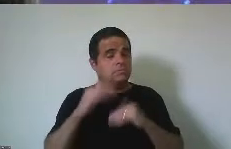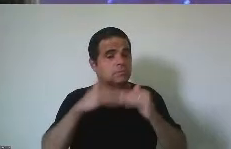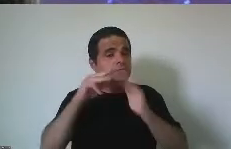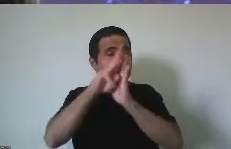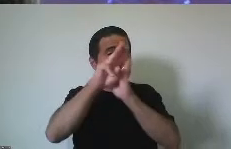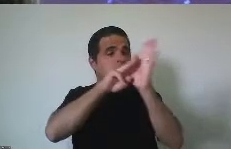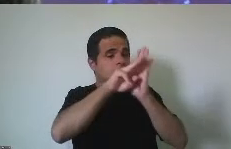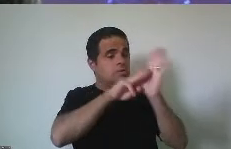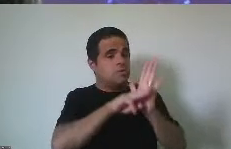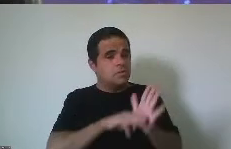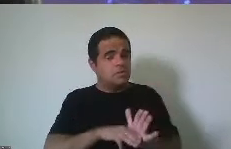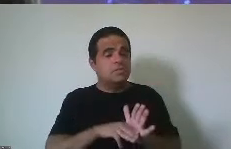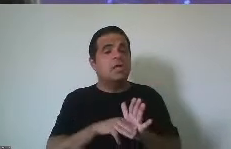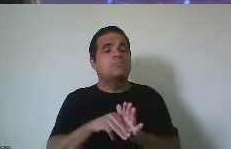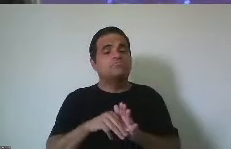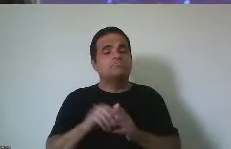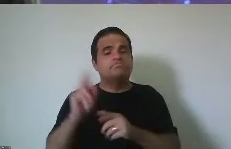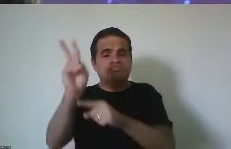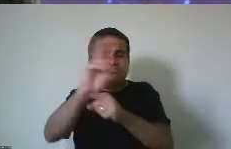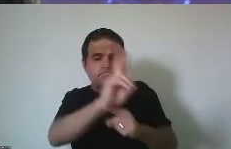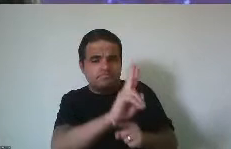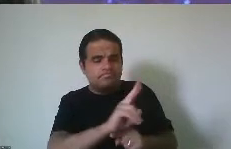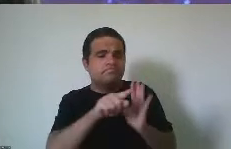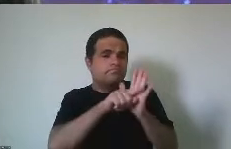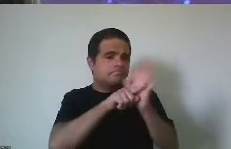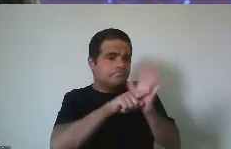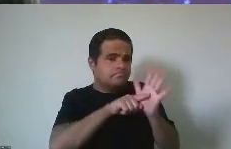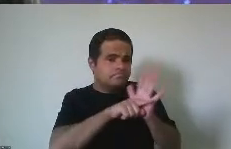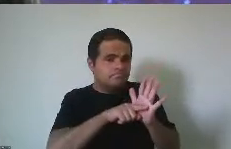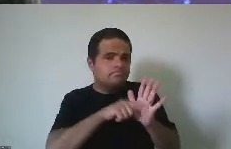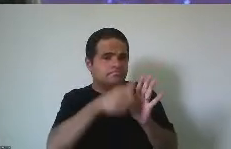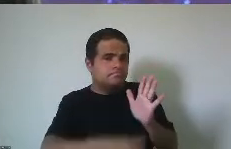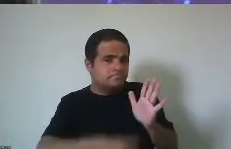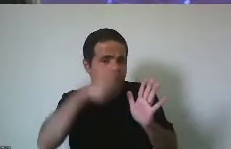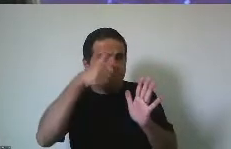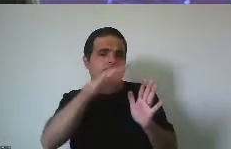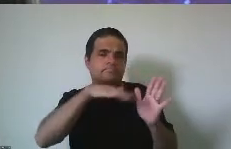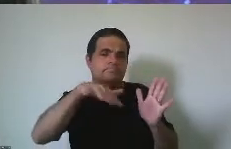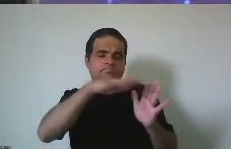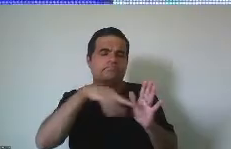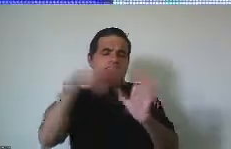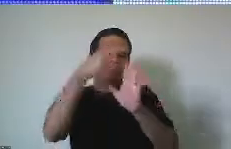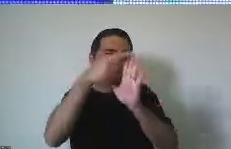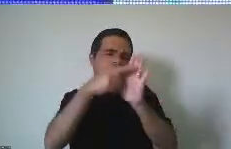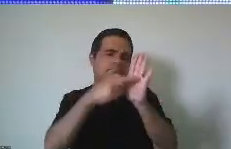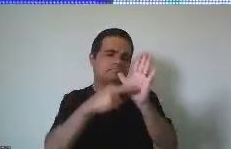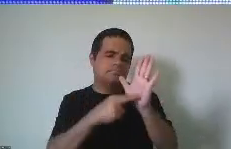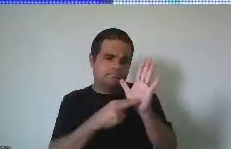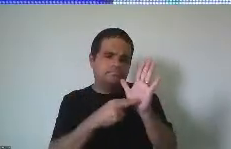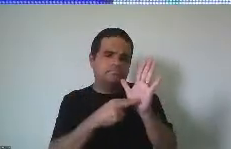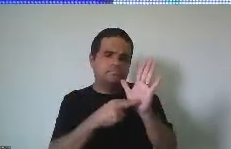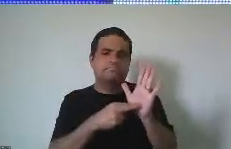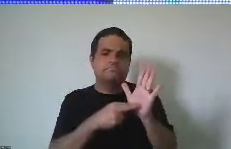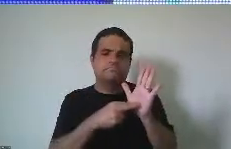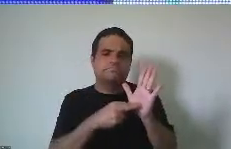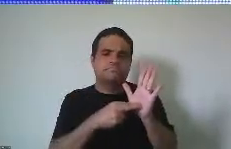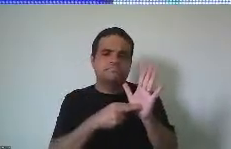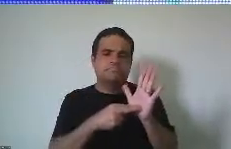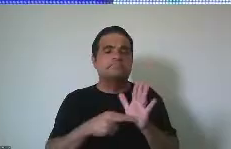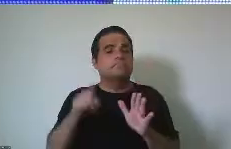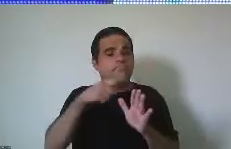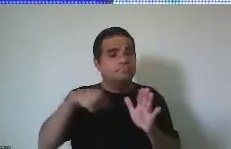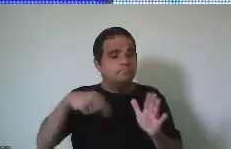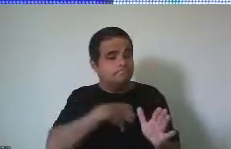para monitoramento periódico por parte do regulador Então dessa forma